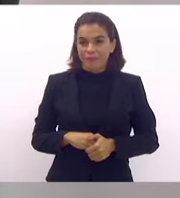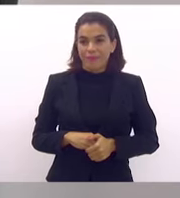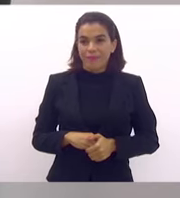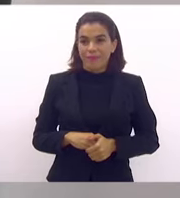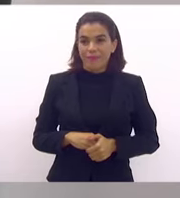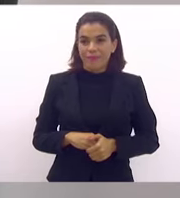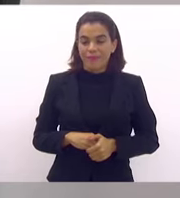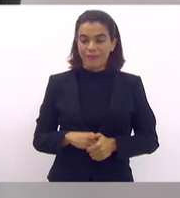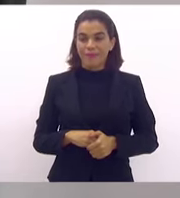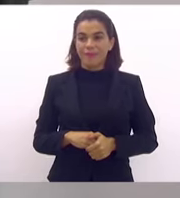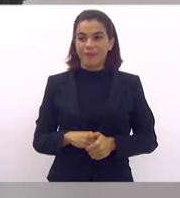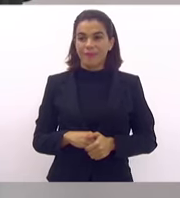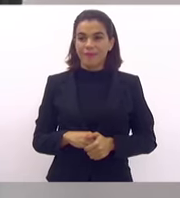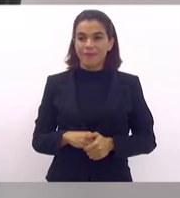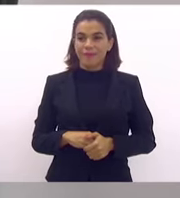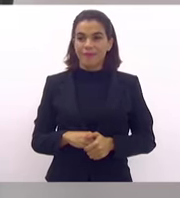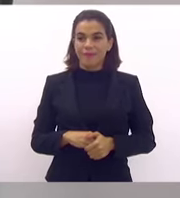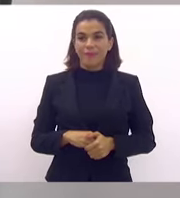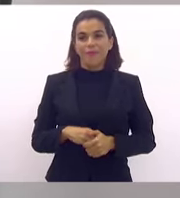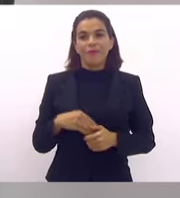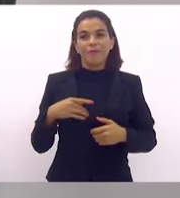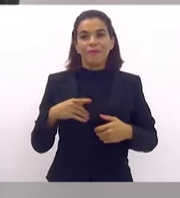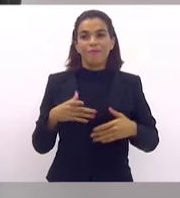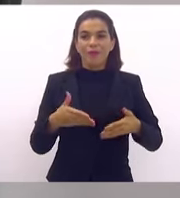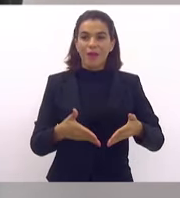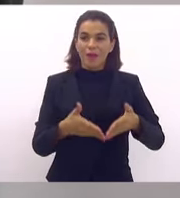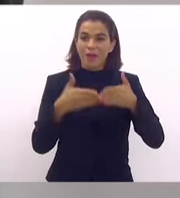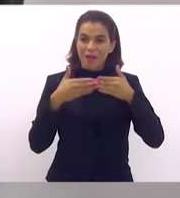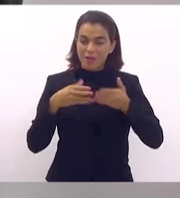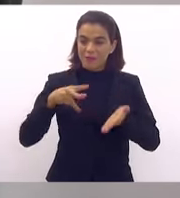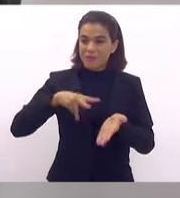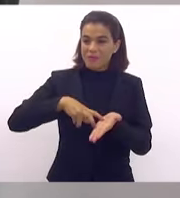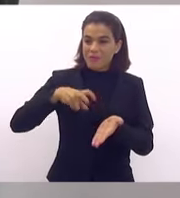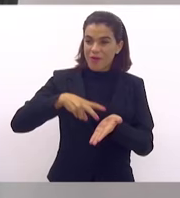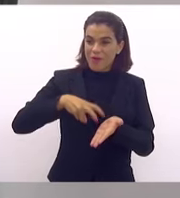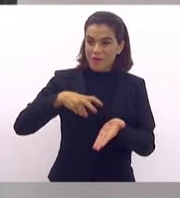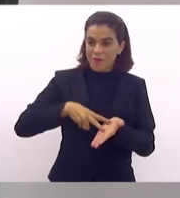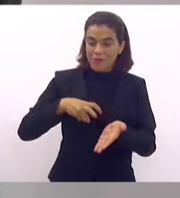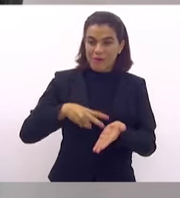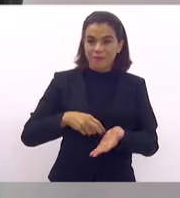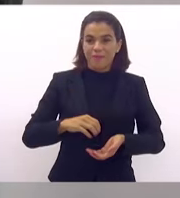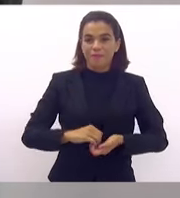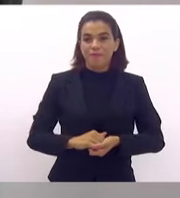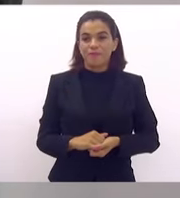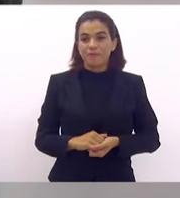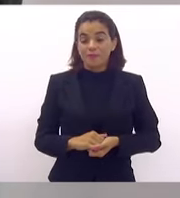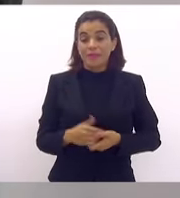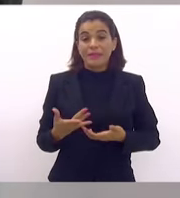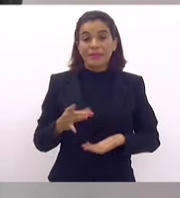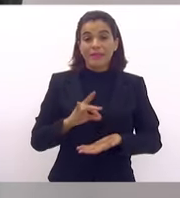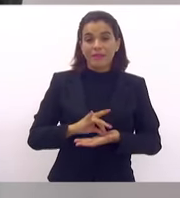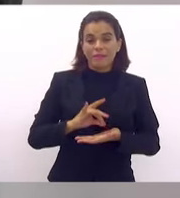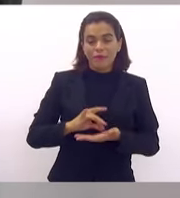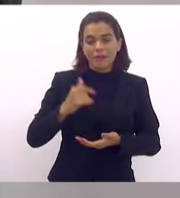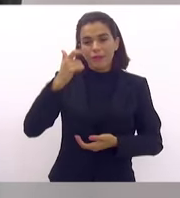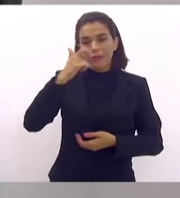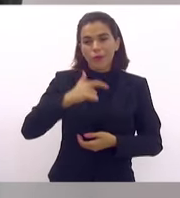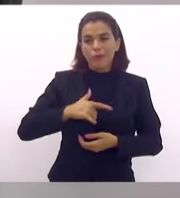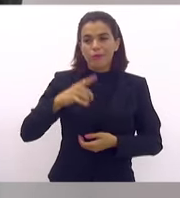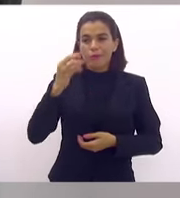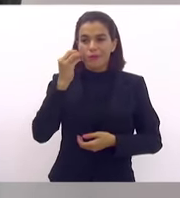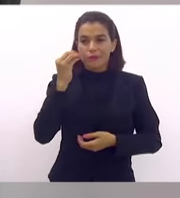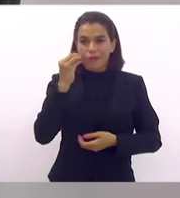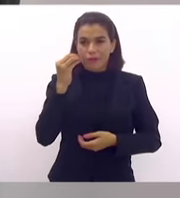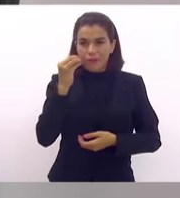federativa. Absorvi no meu vocabulário essa expressão. E, na verdade, eu tenho tentado ser